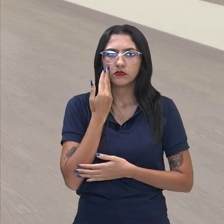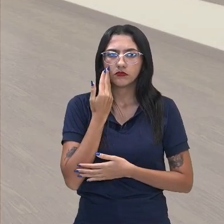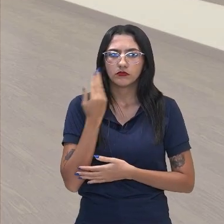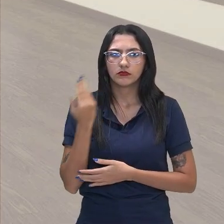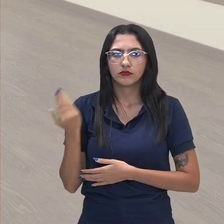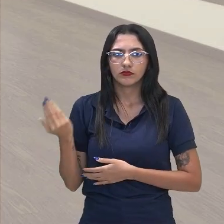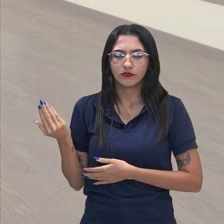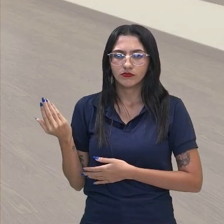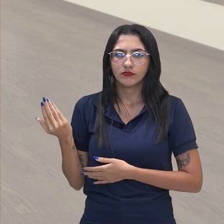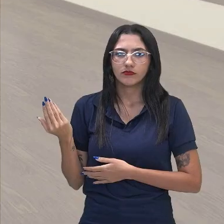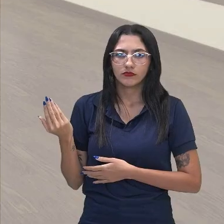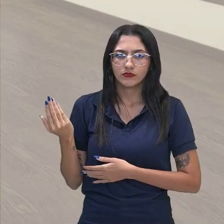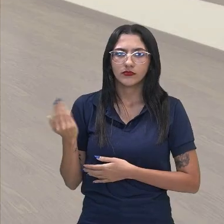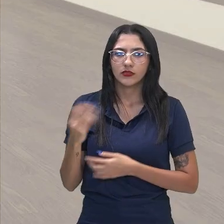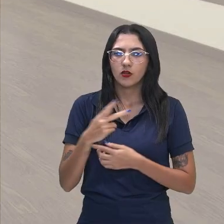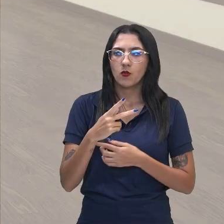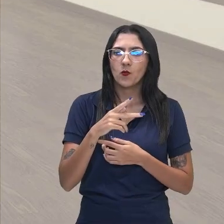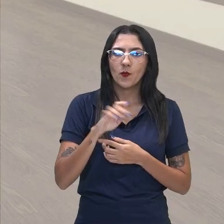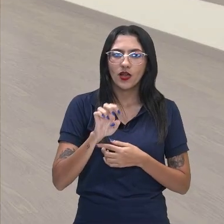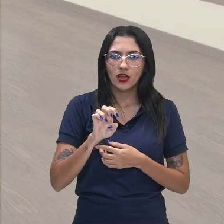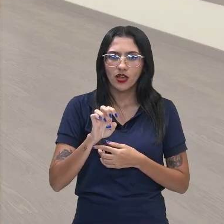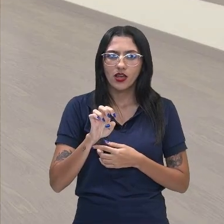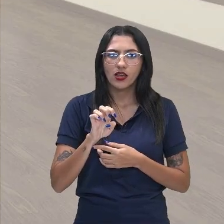ponta, esticando o meu pé. Eu faço flexão